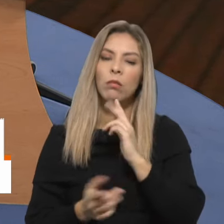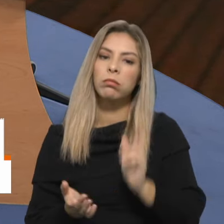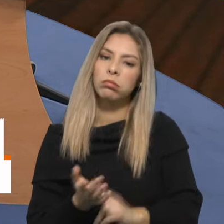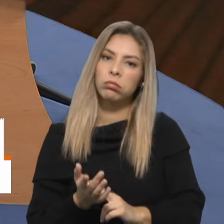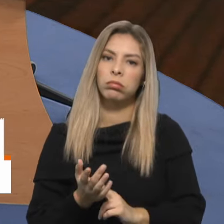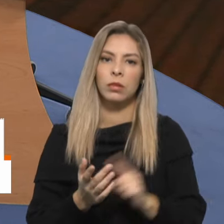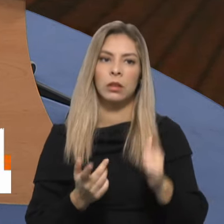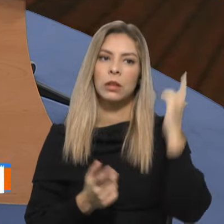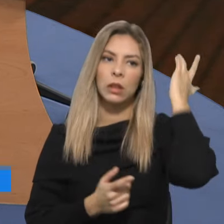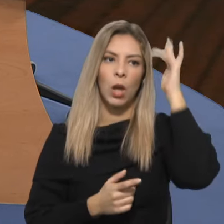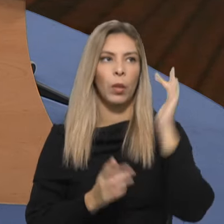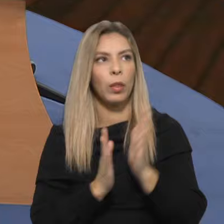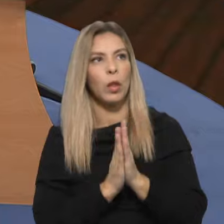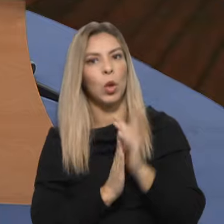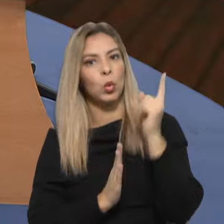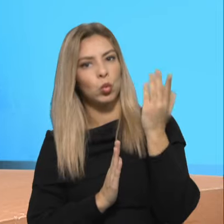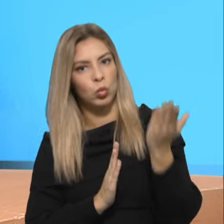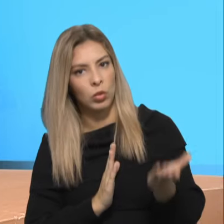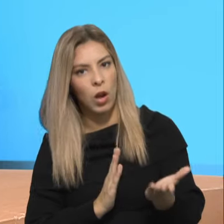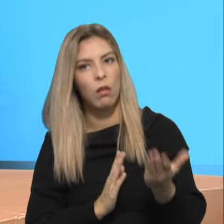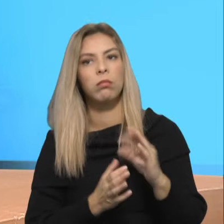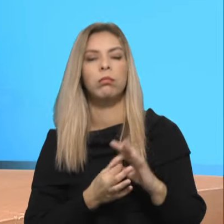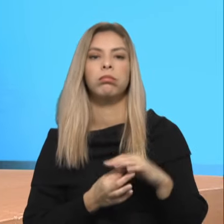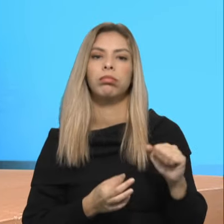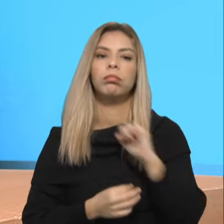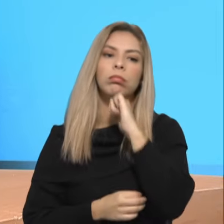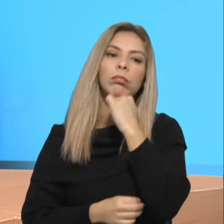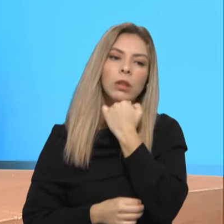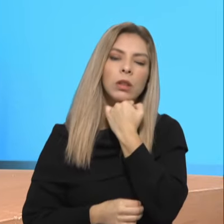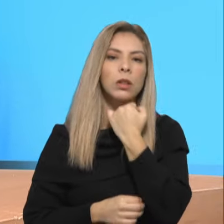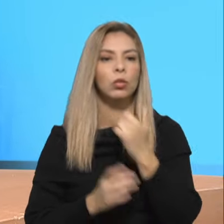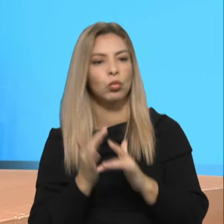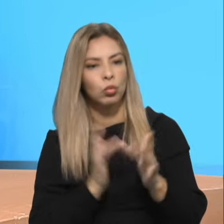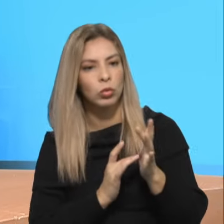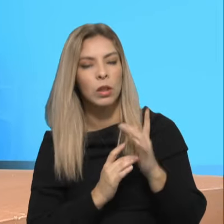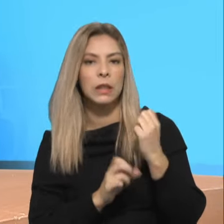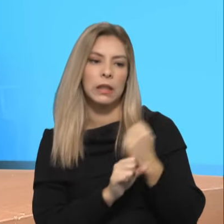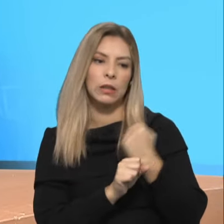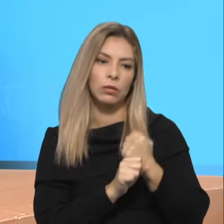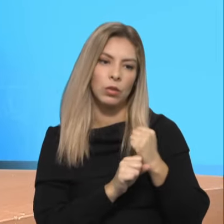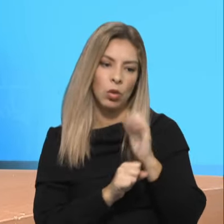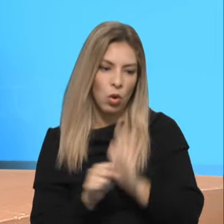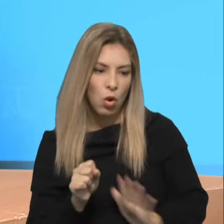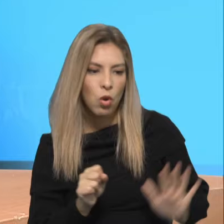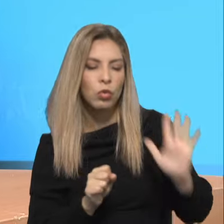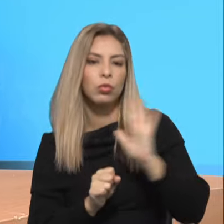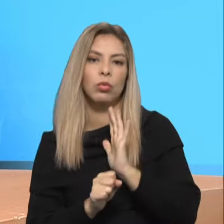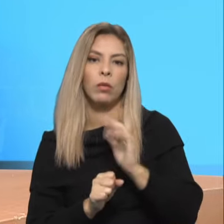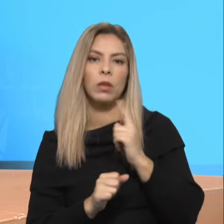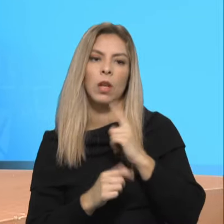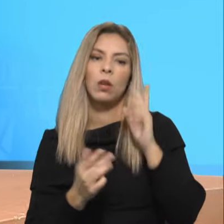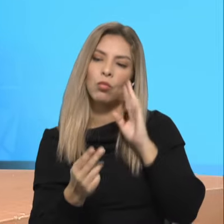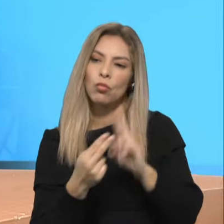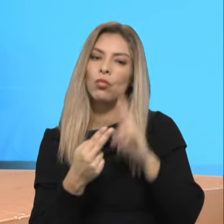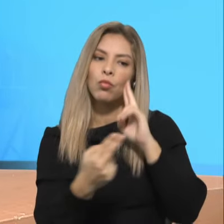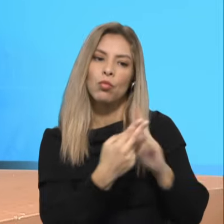santidade de Deus a põe numa intimidade com o mistério de Cristo e ao serviço de todos nós, ao serviço do nosso encontro com Deus, ao serviço do nosso encontro com Cristo.